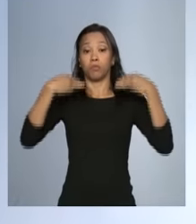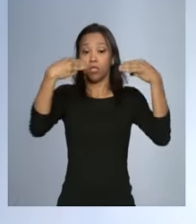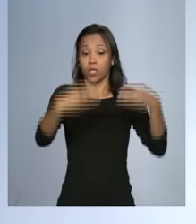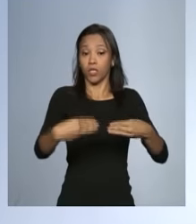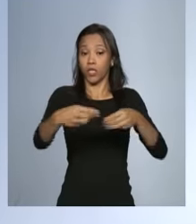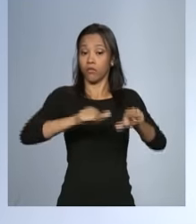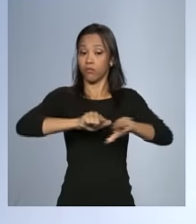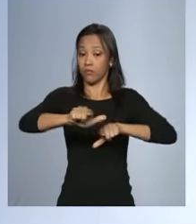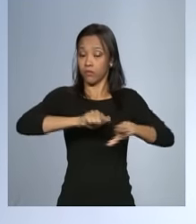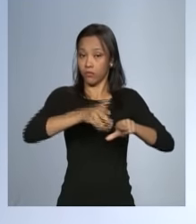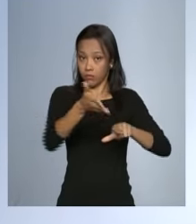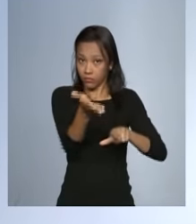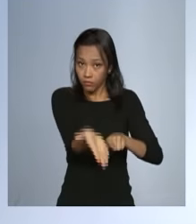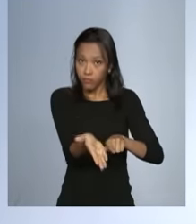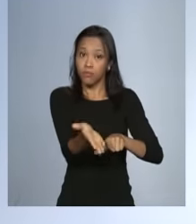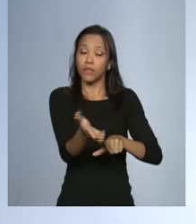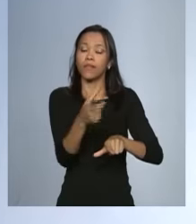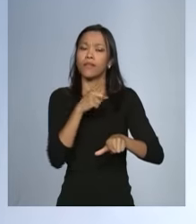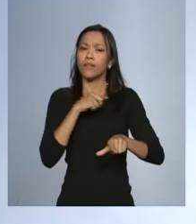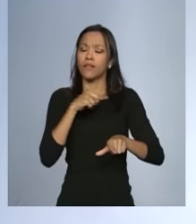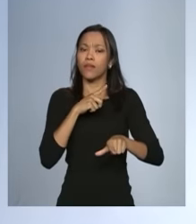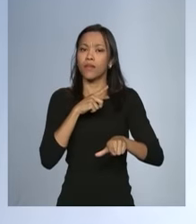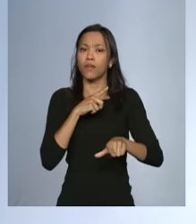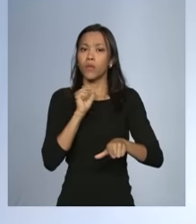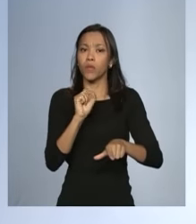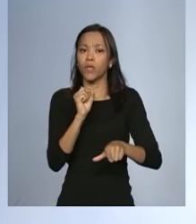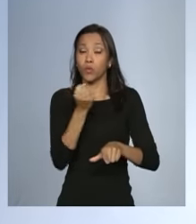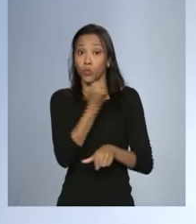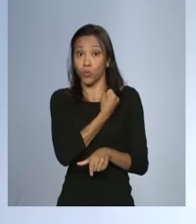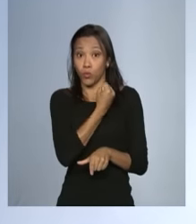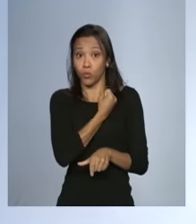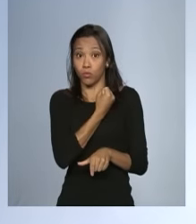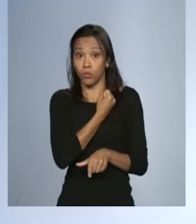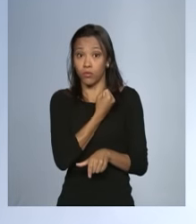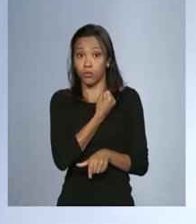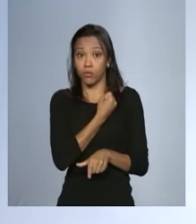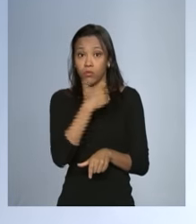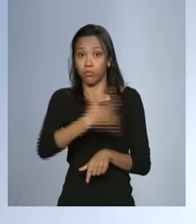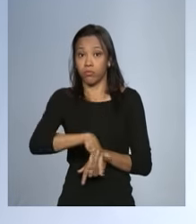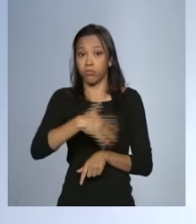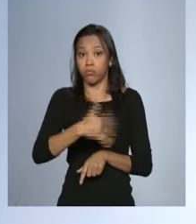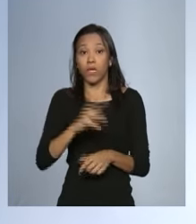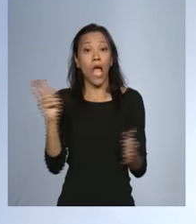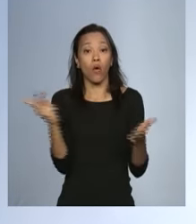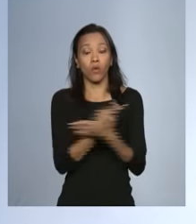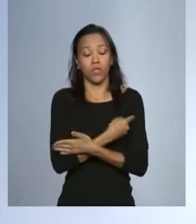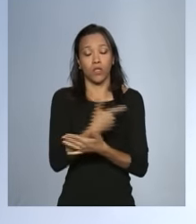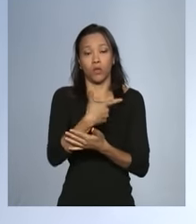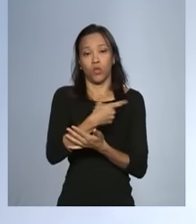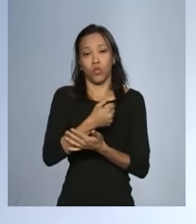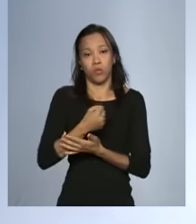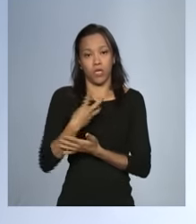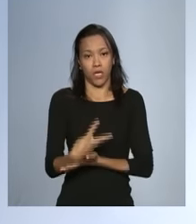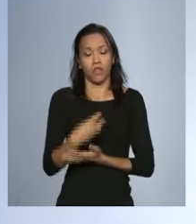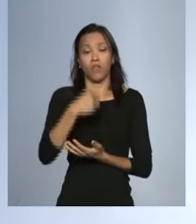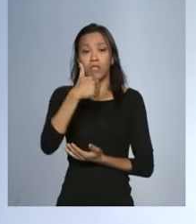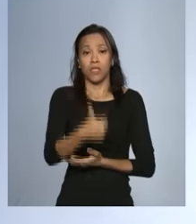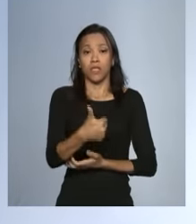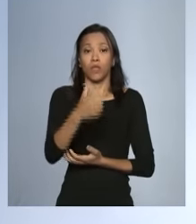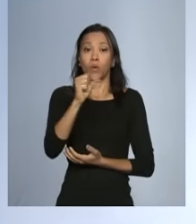um aumento importante do número de operações ocorridas em 2013 foram